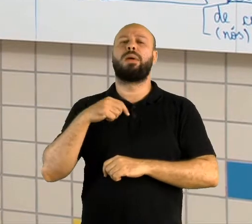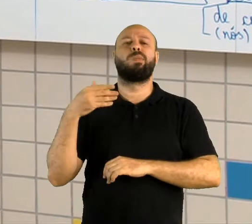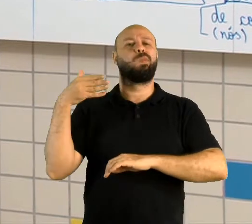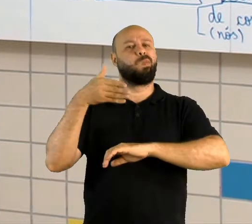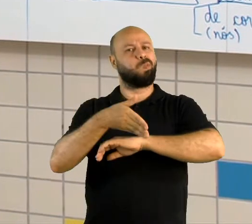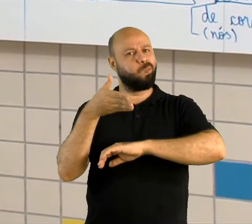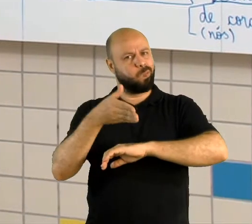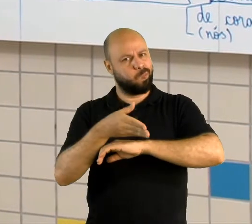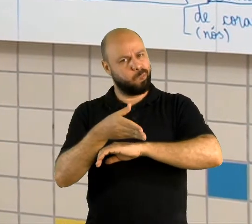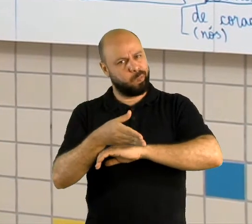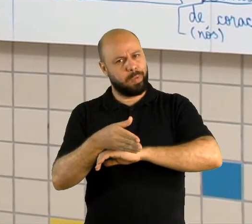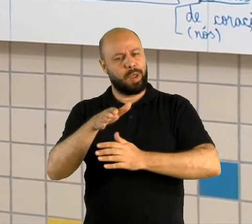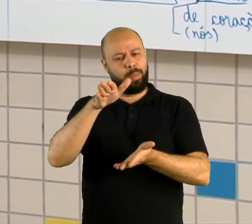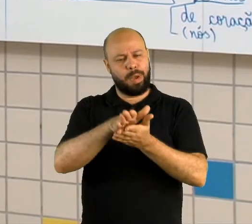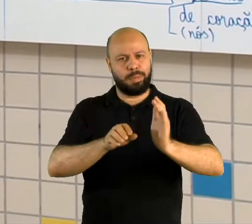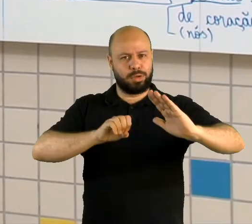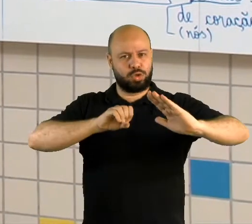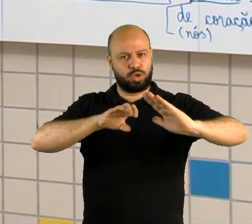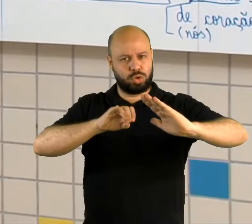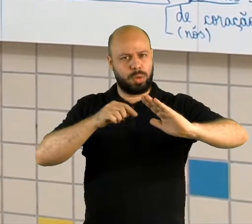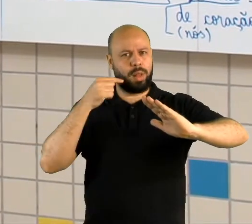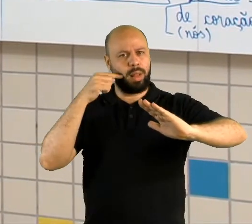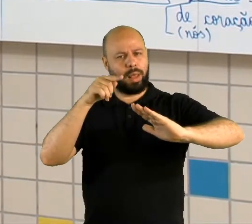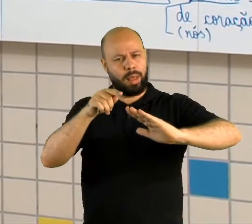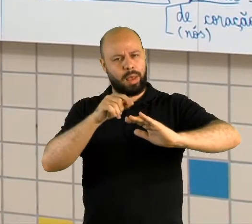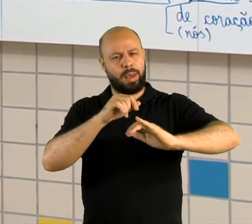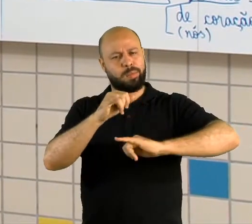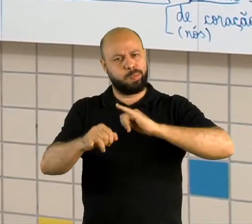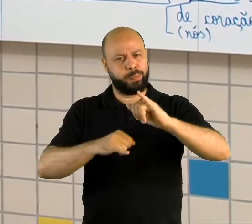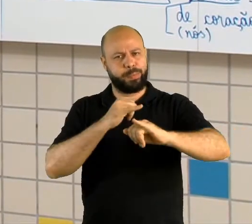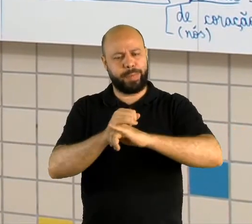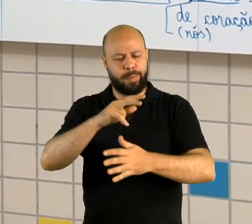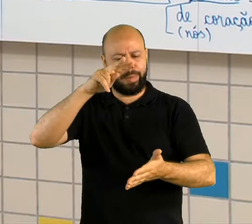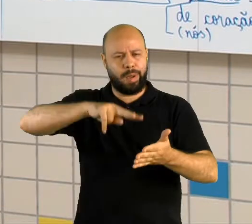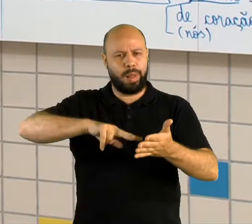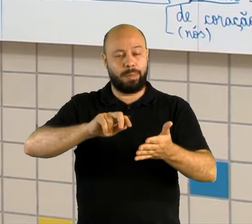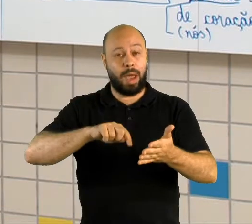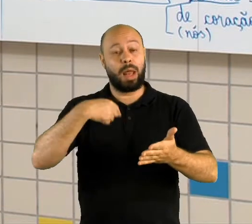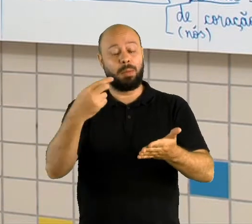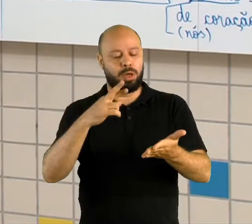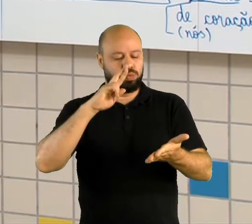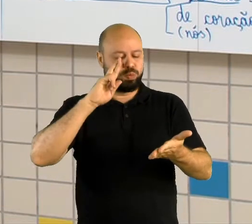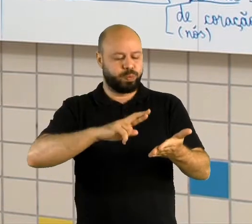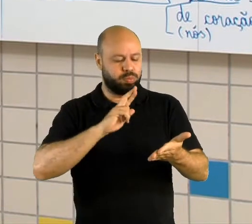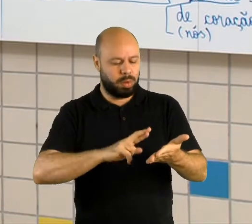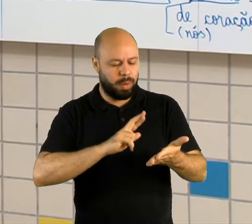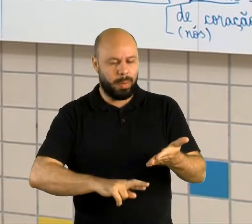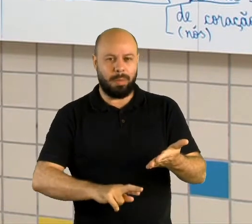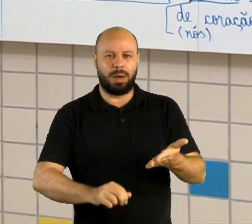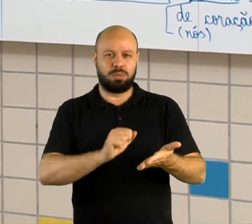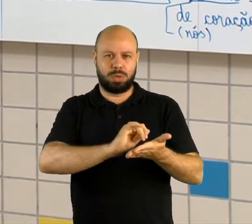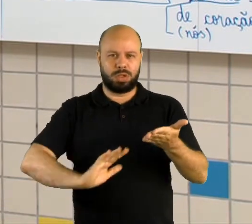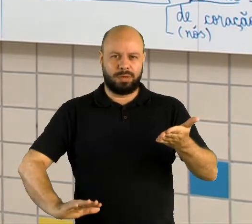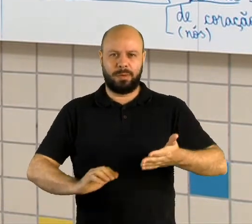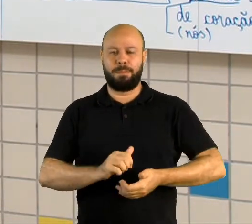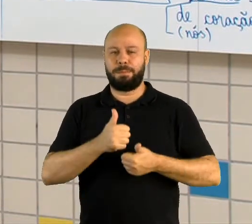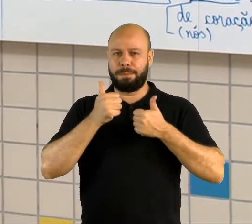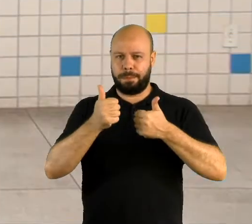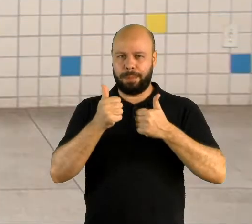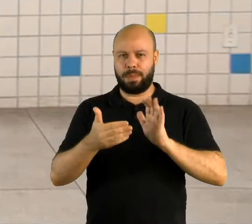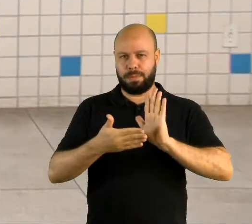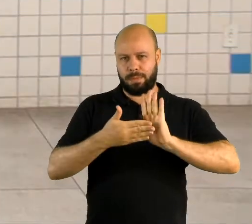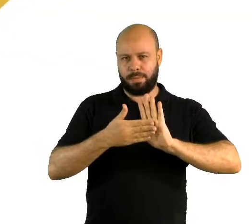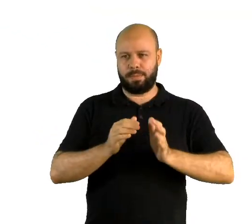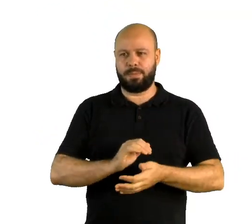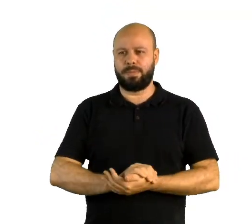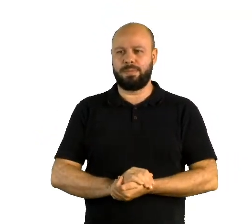material na plataforma Homeschool para fazer a leitura e para responder às atividades propostas. Então, vamos ler?